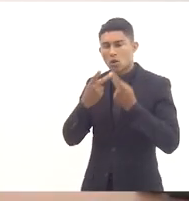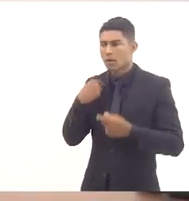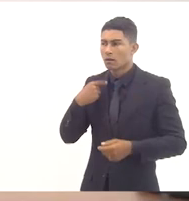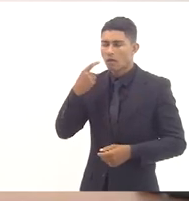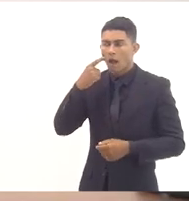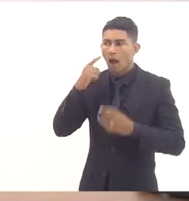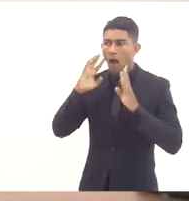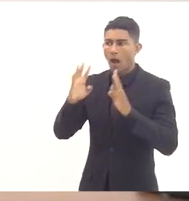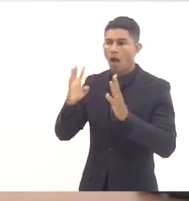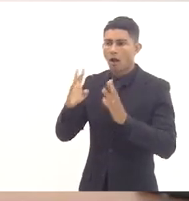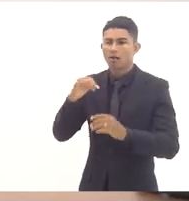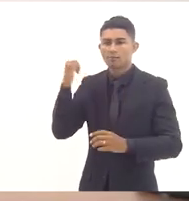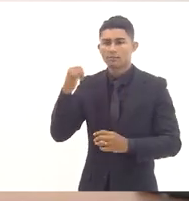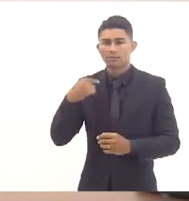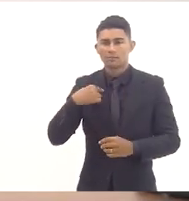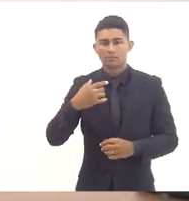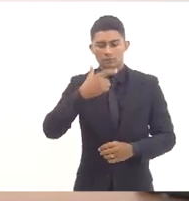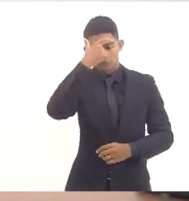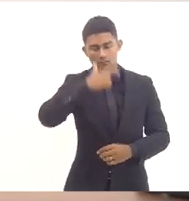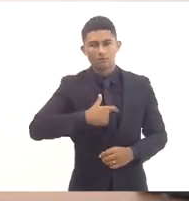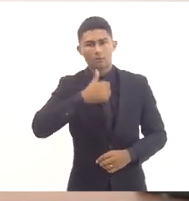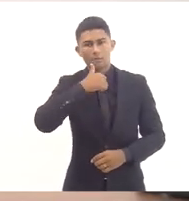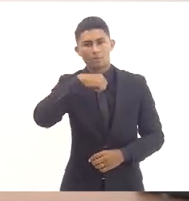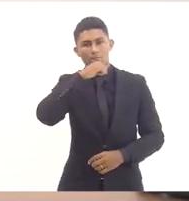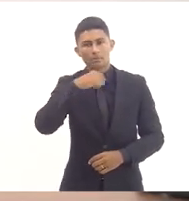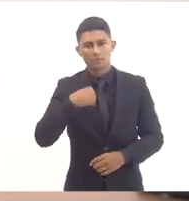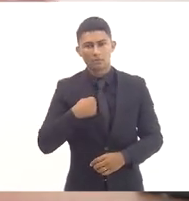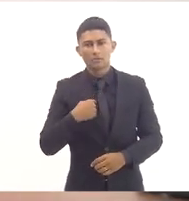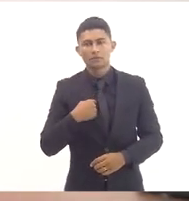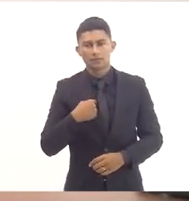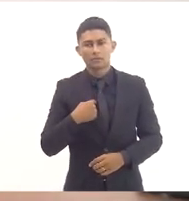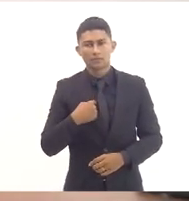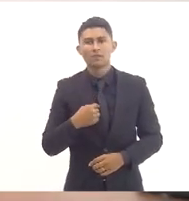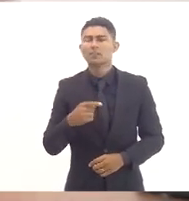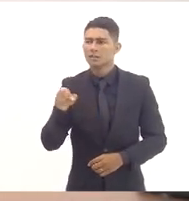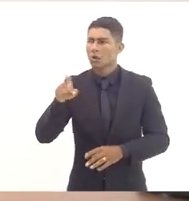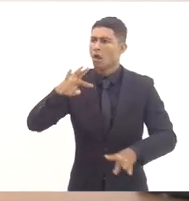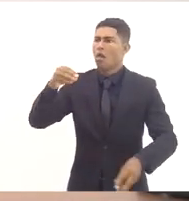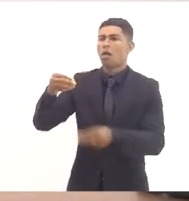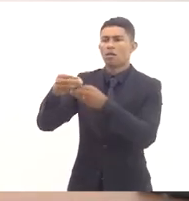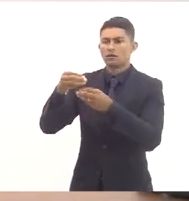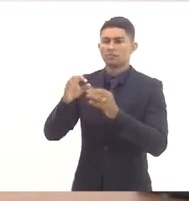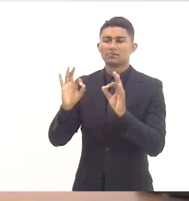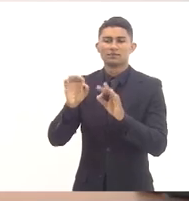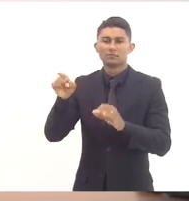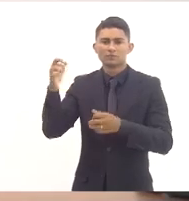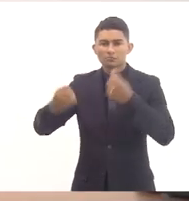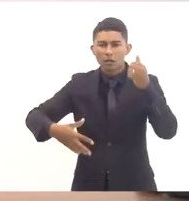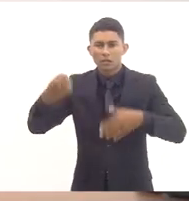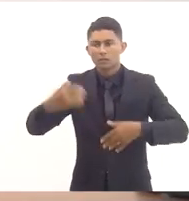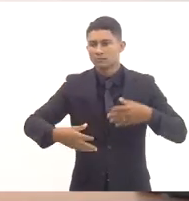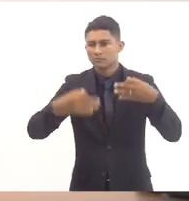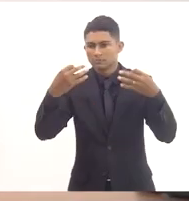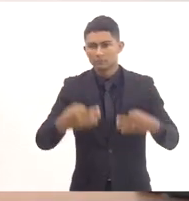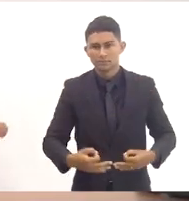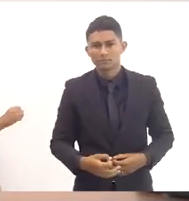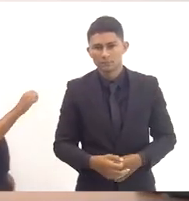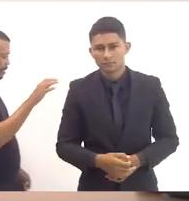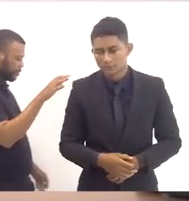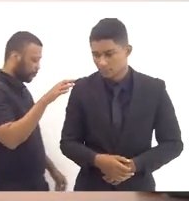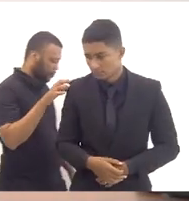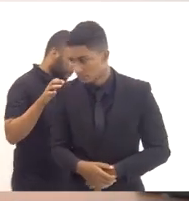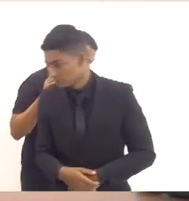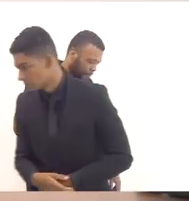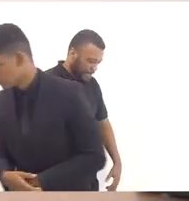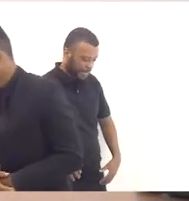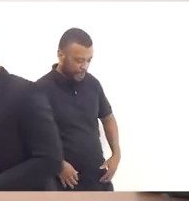em relação a sentimento de mãe de mãe com pessoa com deficiência não teria mais nada acrescentar depois de eu ver você porque eu acho que o sentimento dela